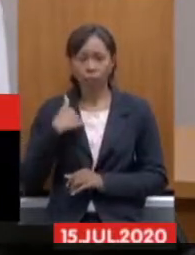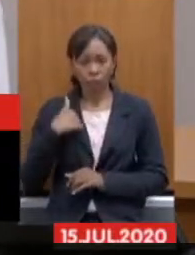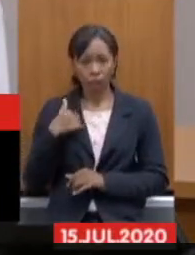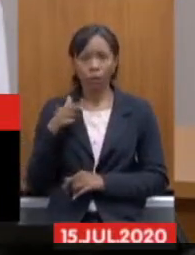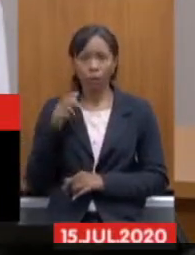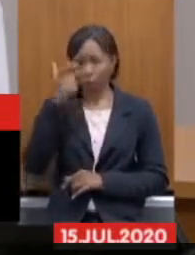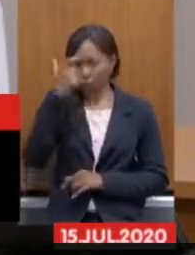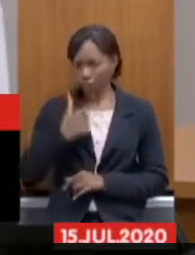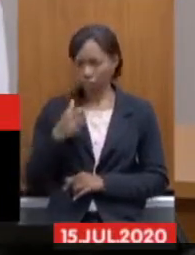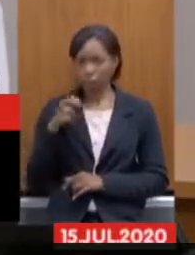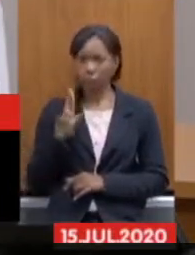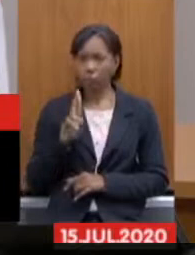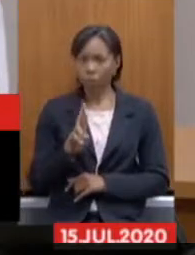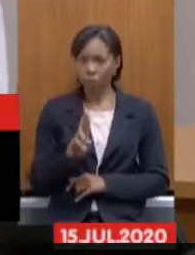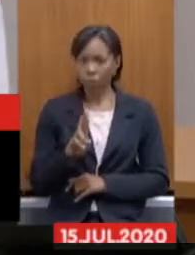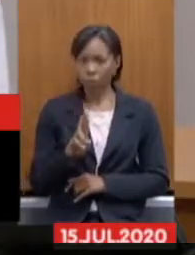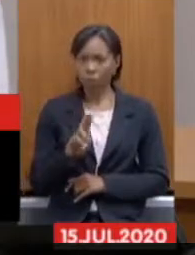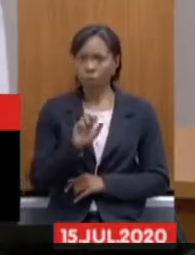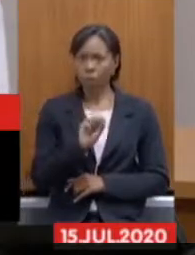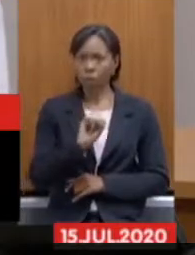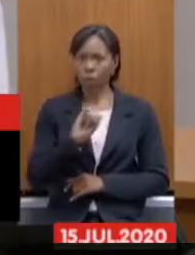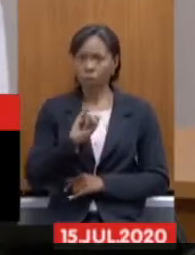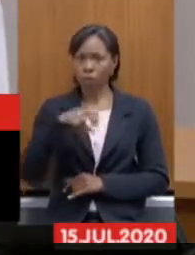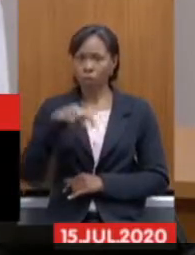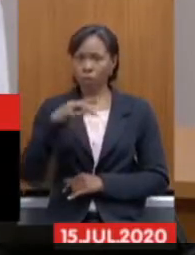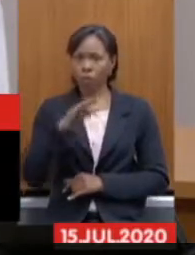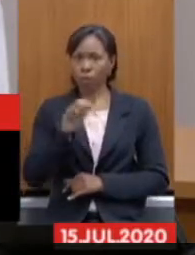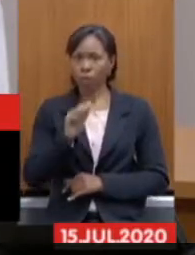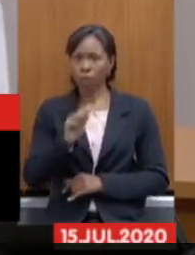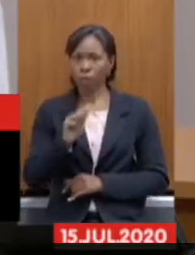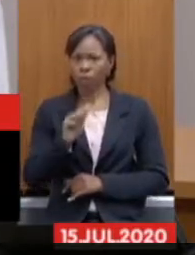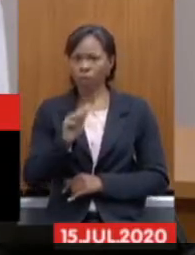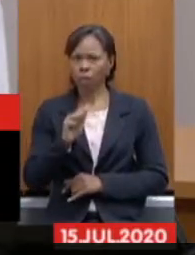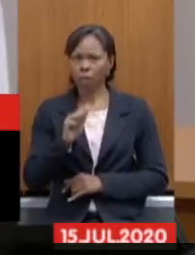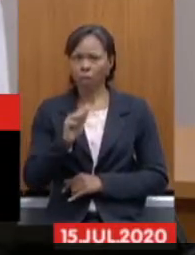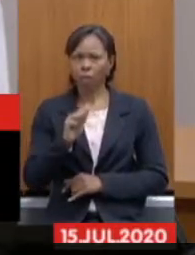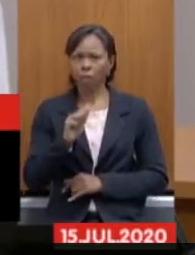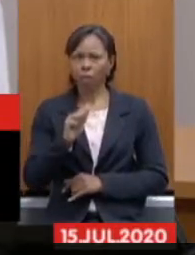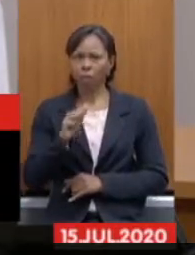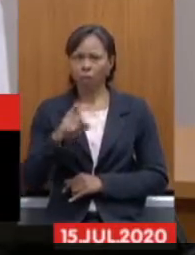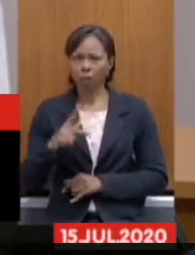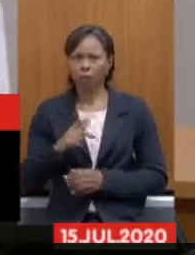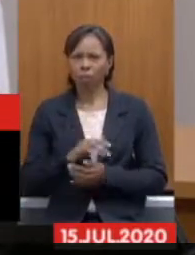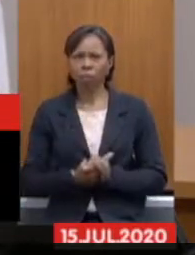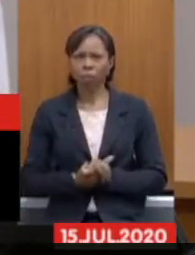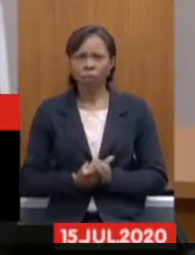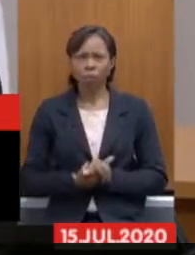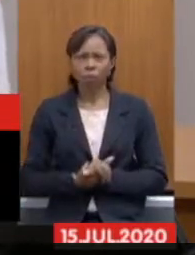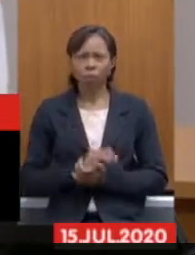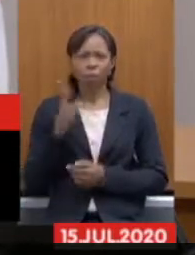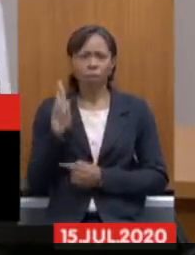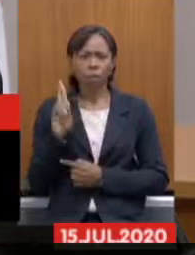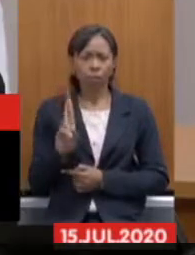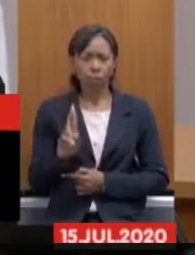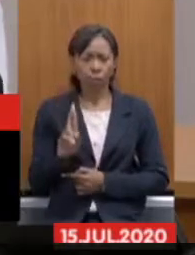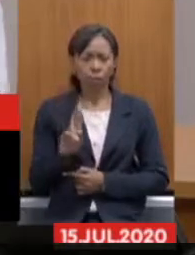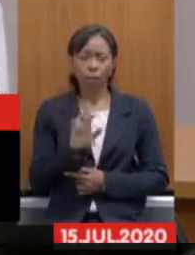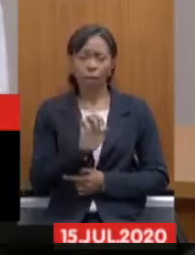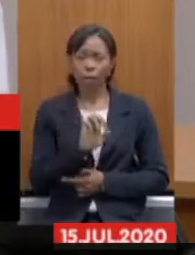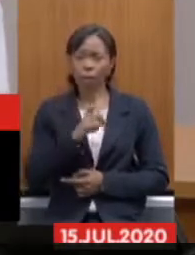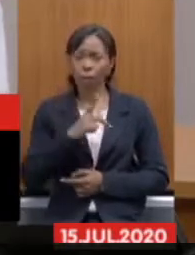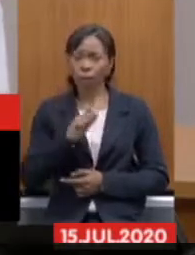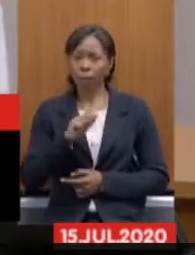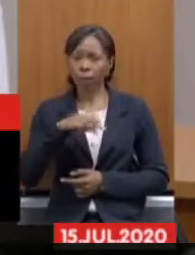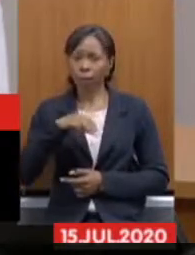pintar eu diria todos intacto e o sintap representa e pague 1 a epamig nesses anos